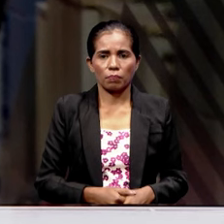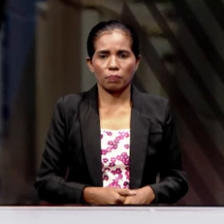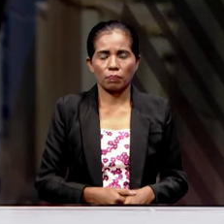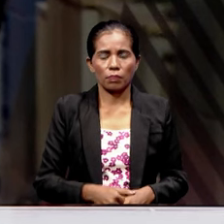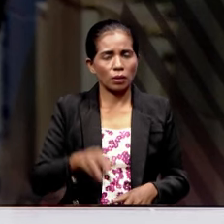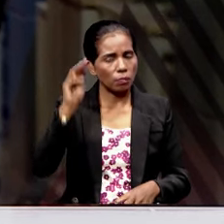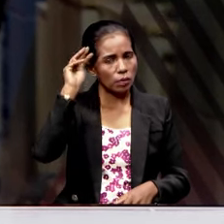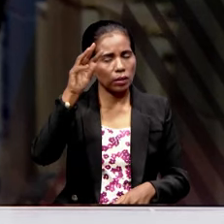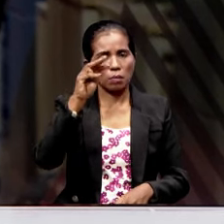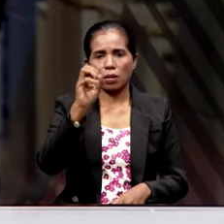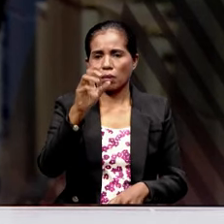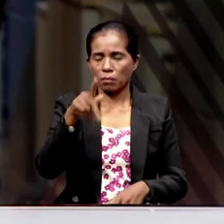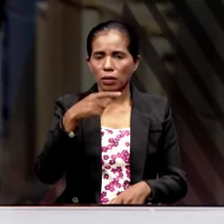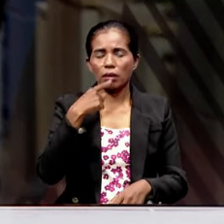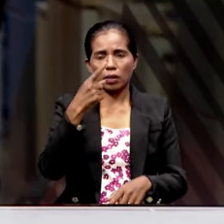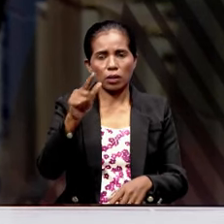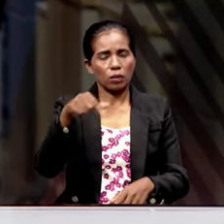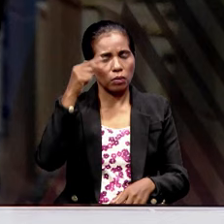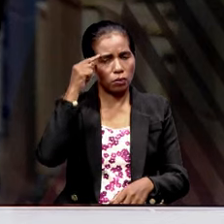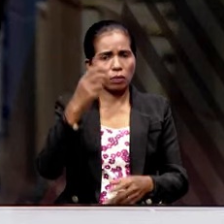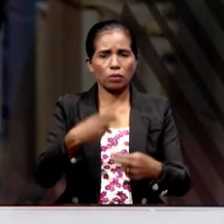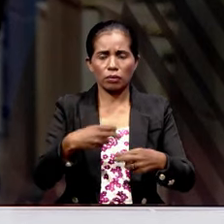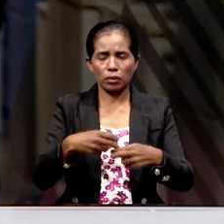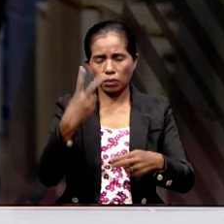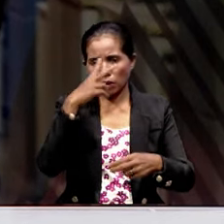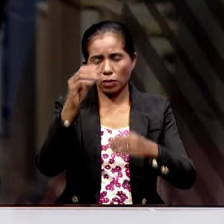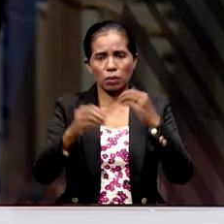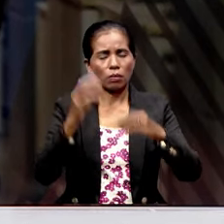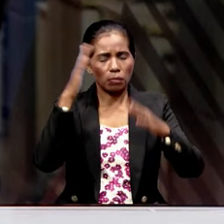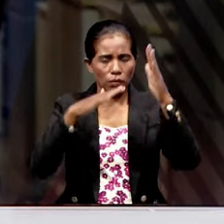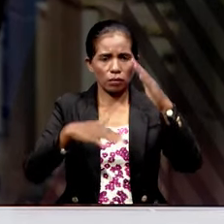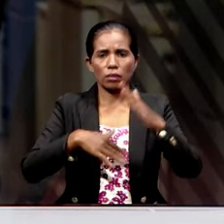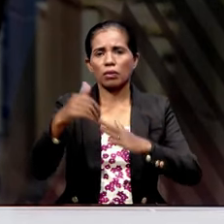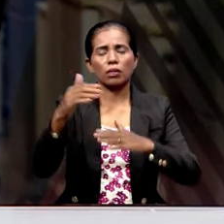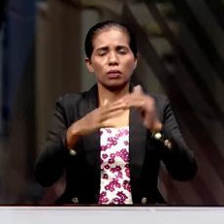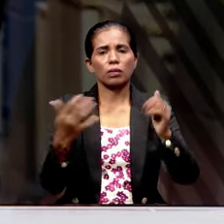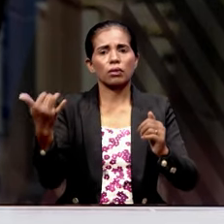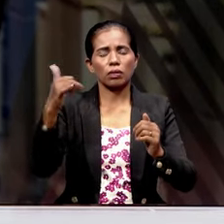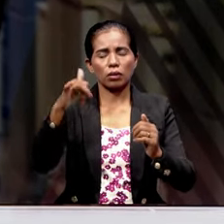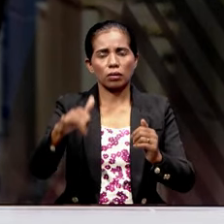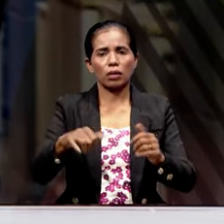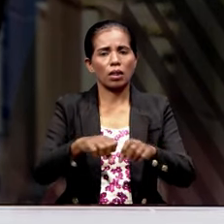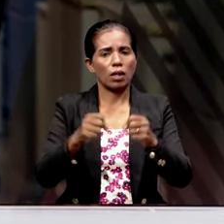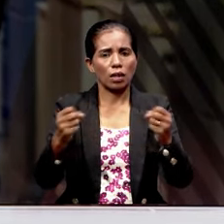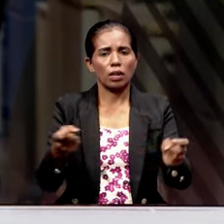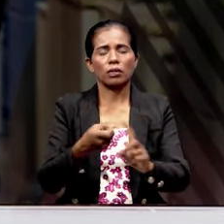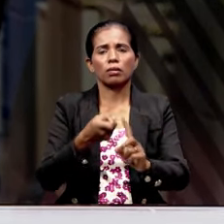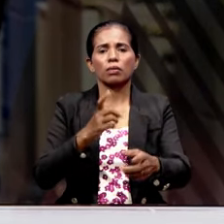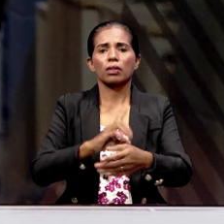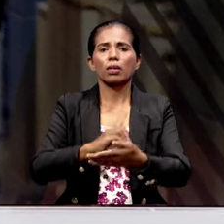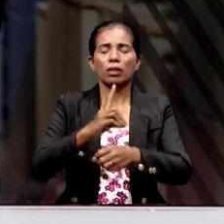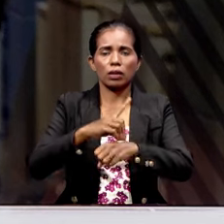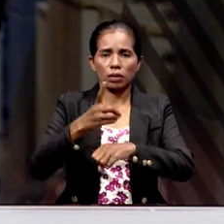Ministro das Públicas até tentina nego, benefício, ela resolve problema, infraestrutura sirene, B, estagrado, russi, desastre